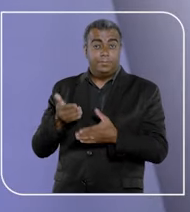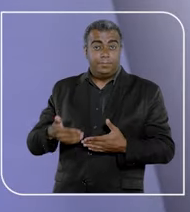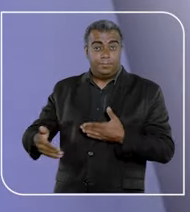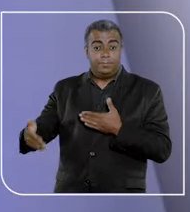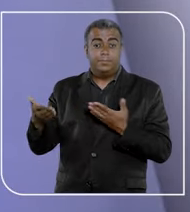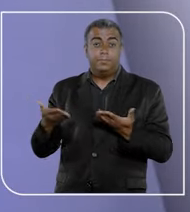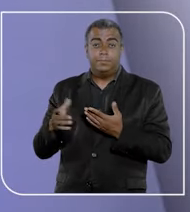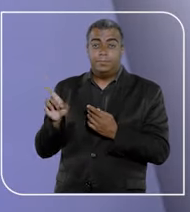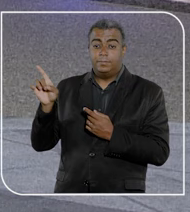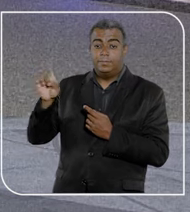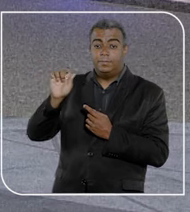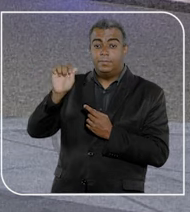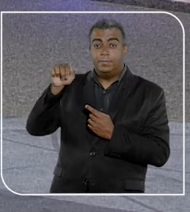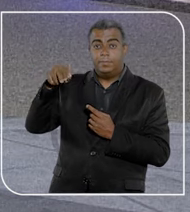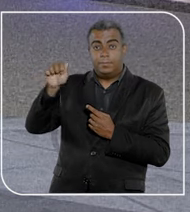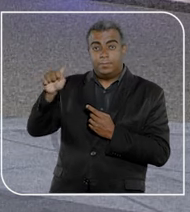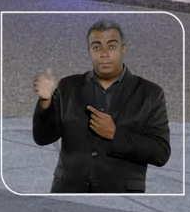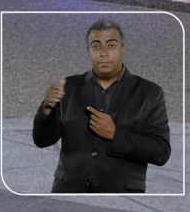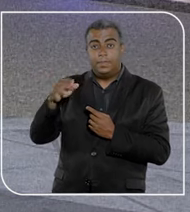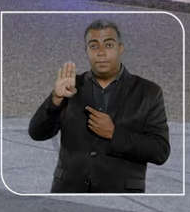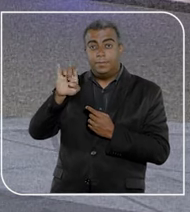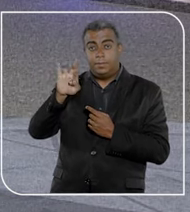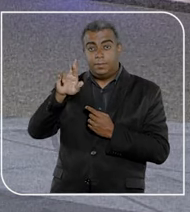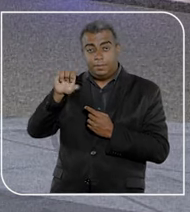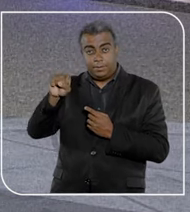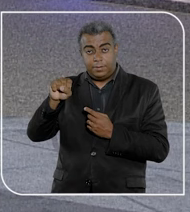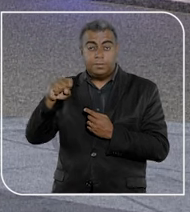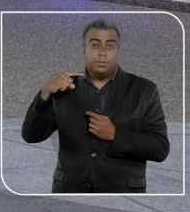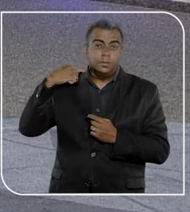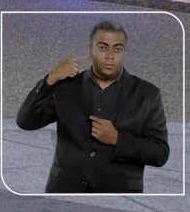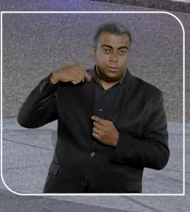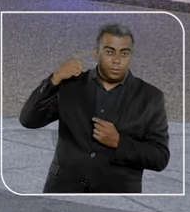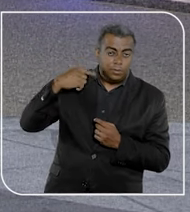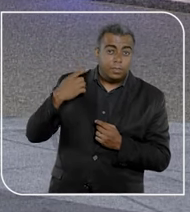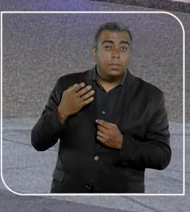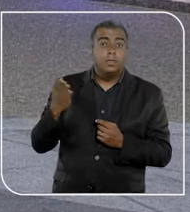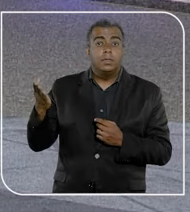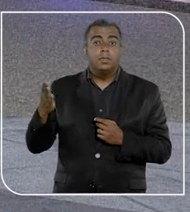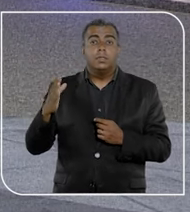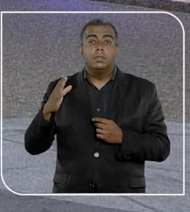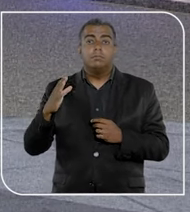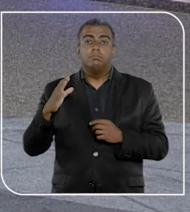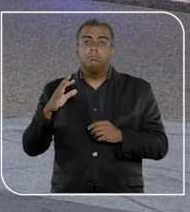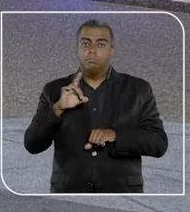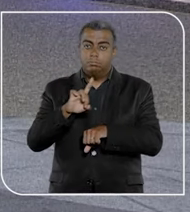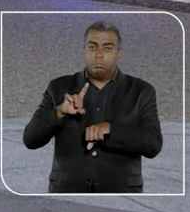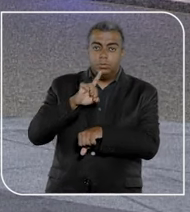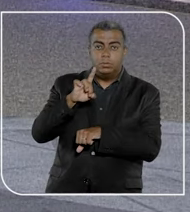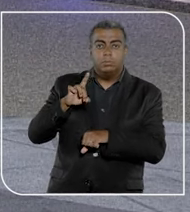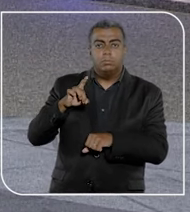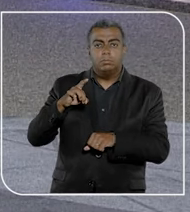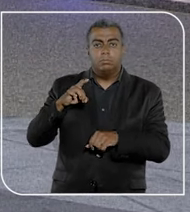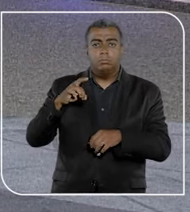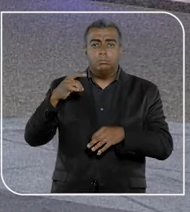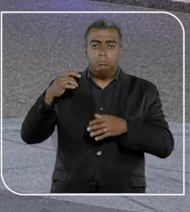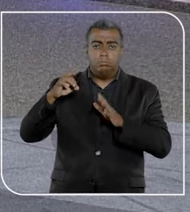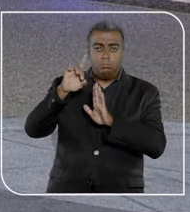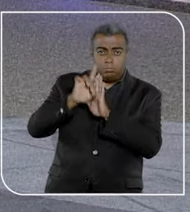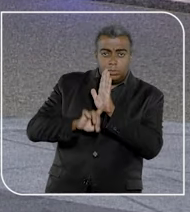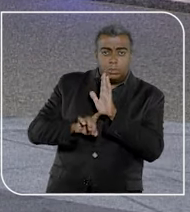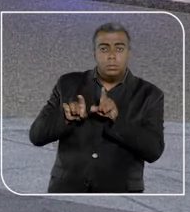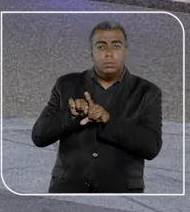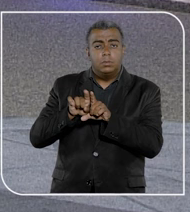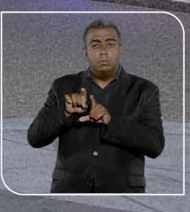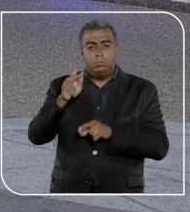partir de agora com a Ana Beatriz Presgrave, advogada, doutora em Direito e professora da Universidade Federal do Rio Grande do